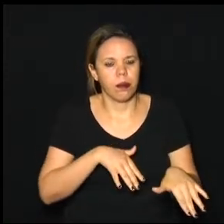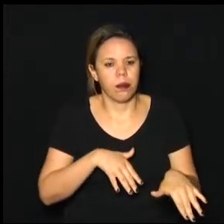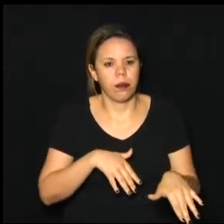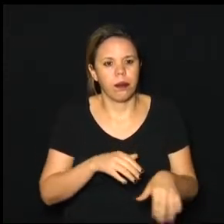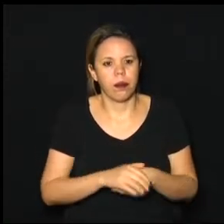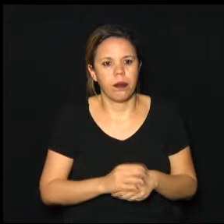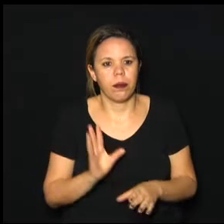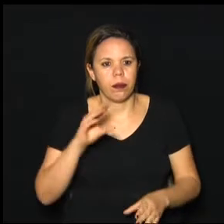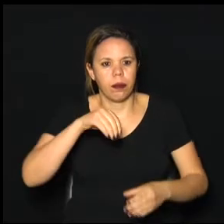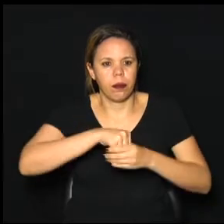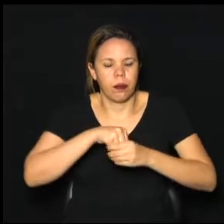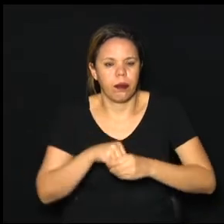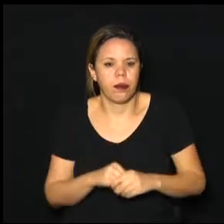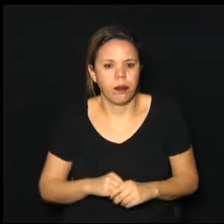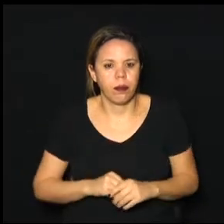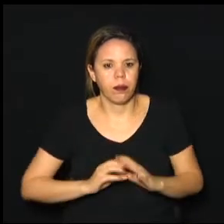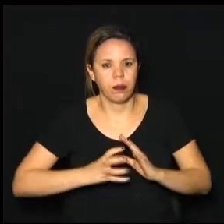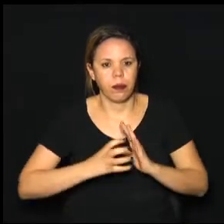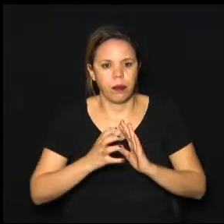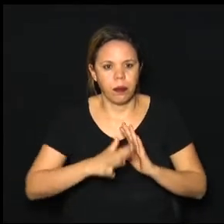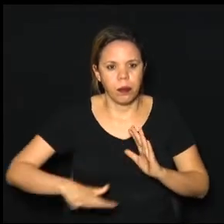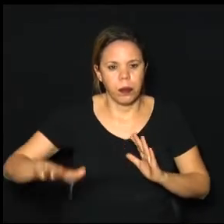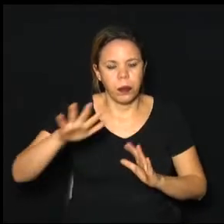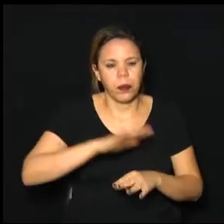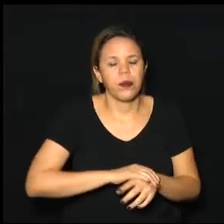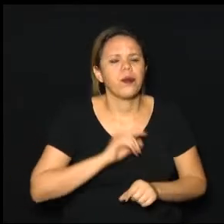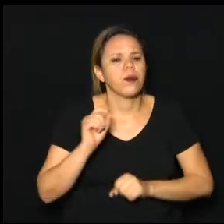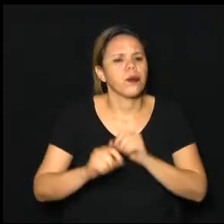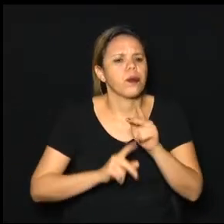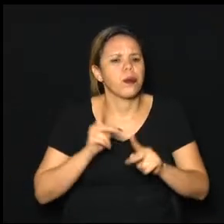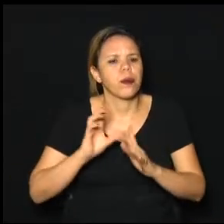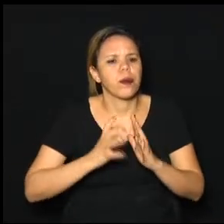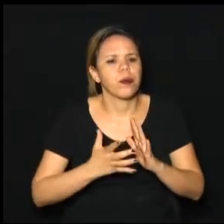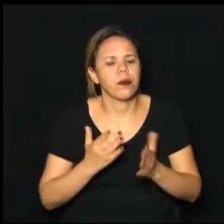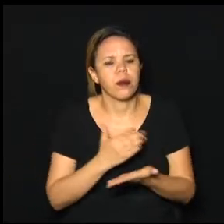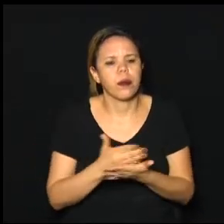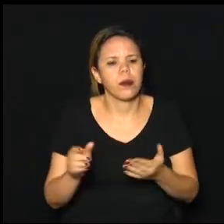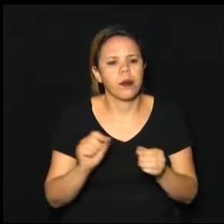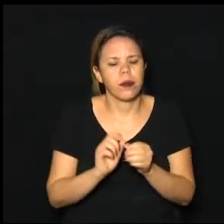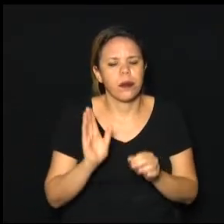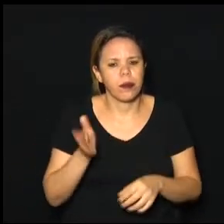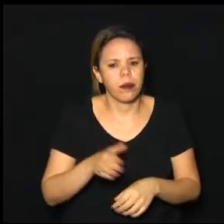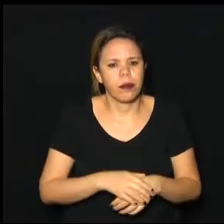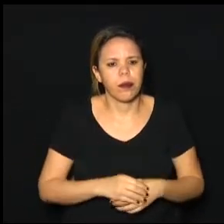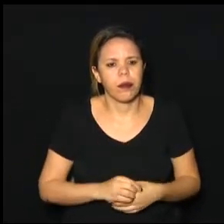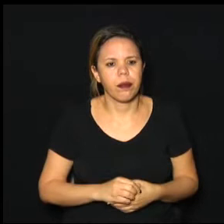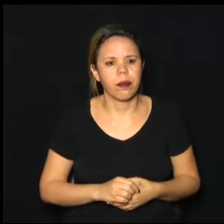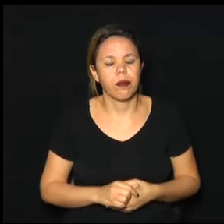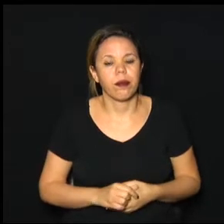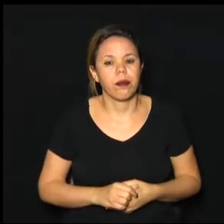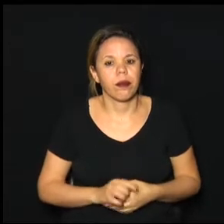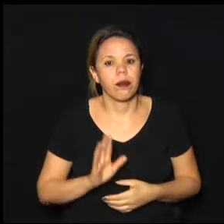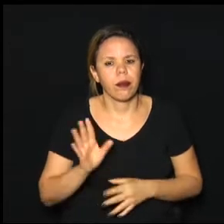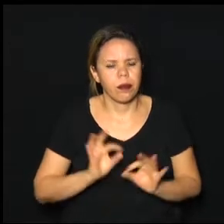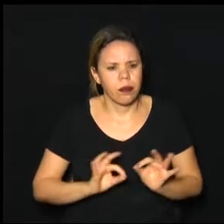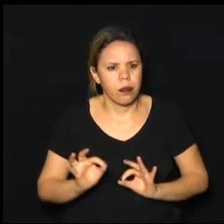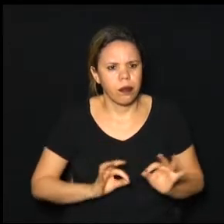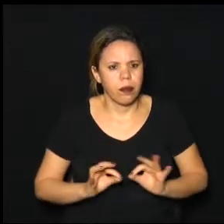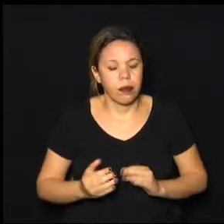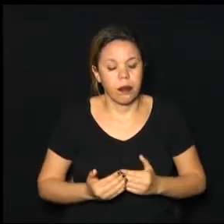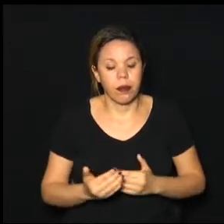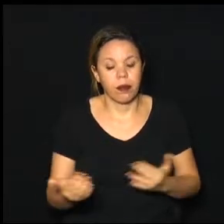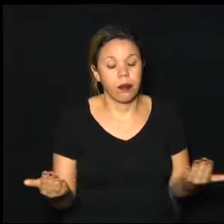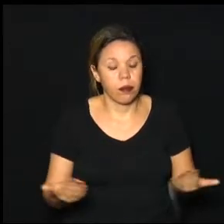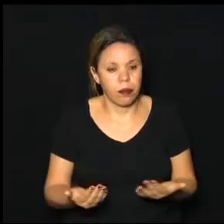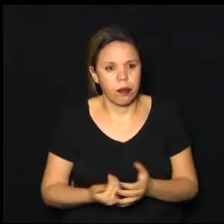âmbito interno, no âmbito dos partidos, o que os partidos têm que começar a fazer já, né? Já se preparar a partir de